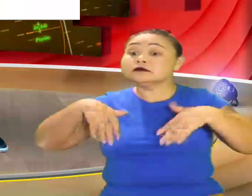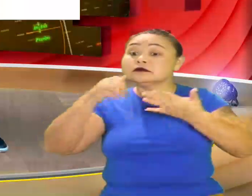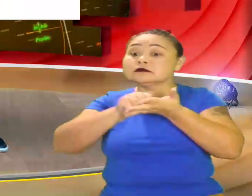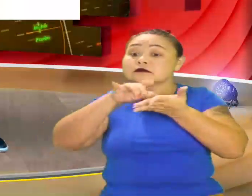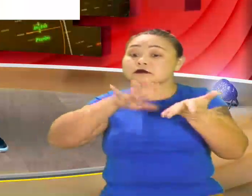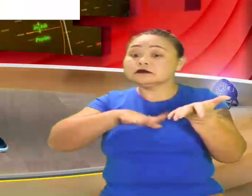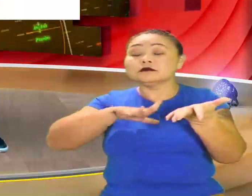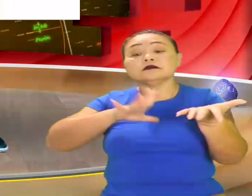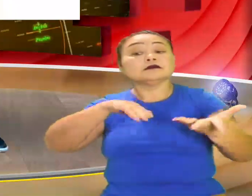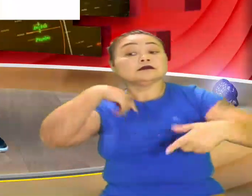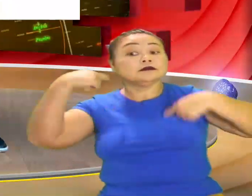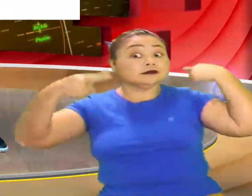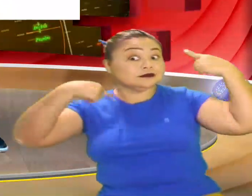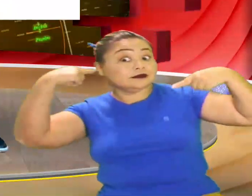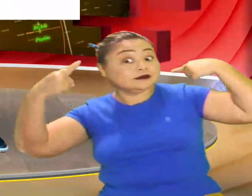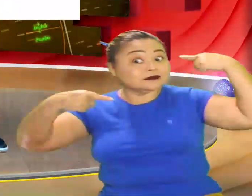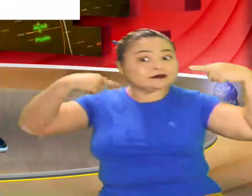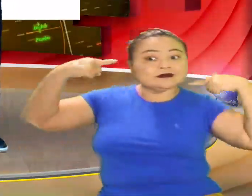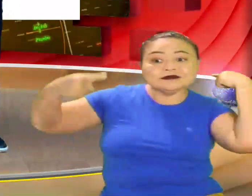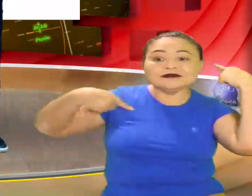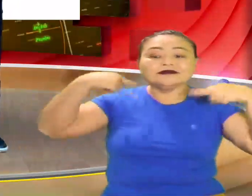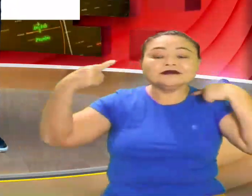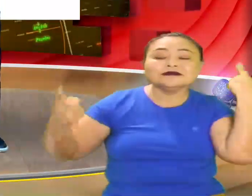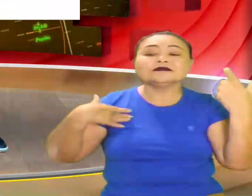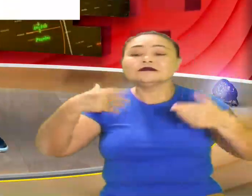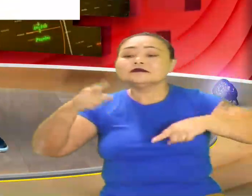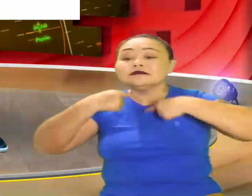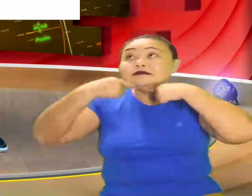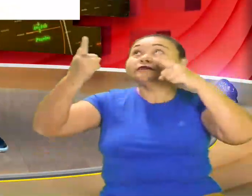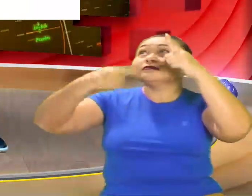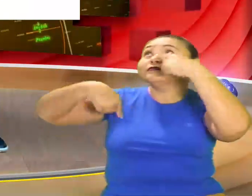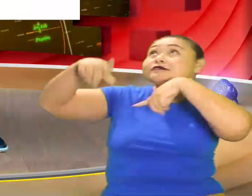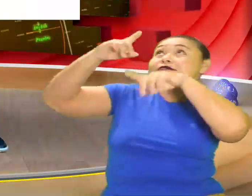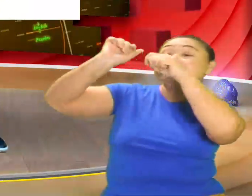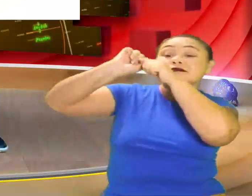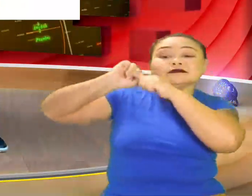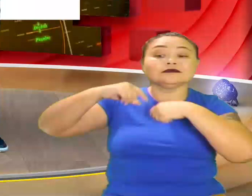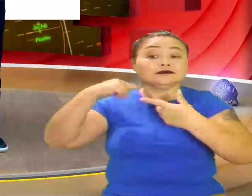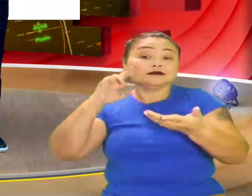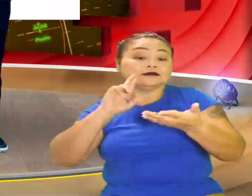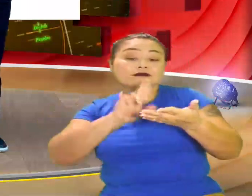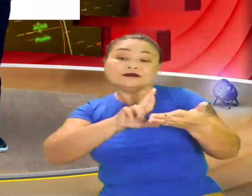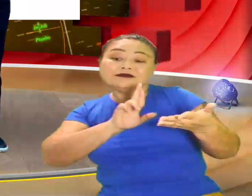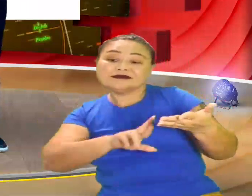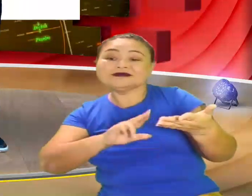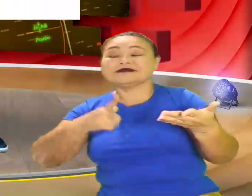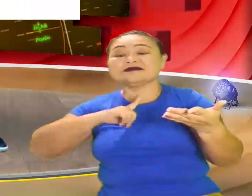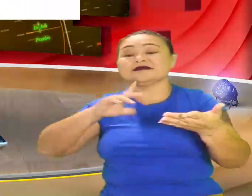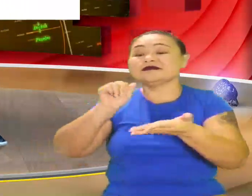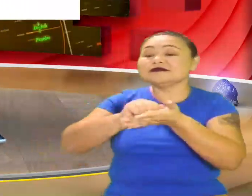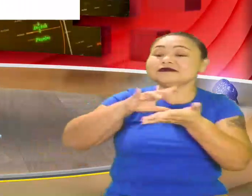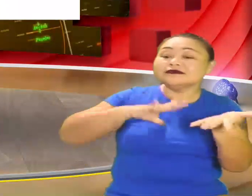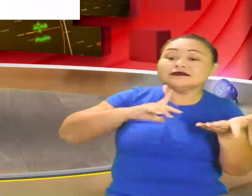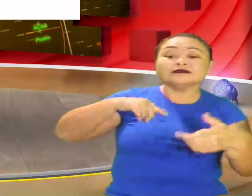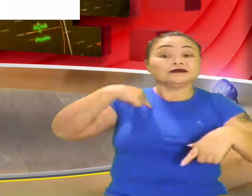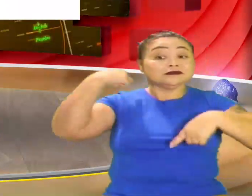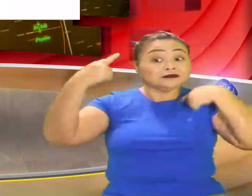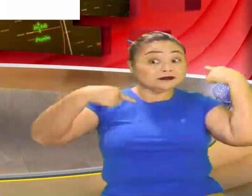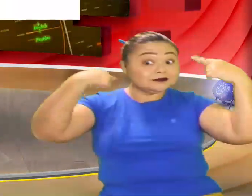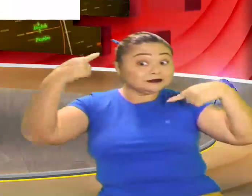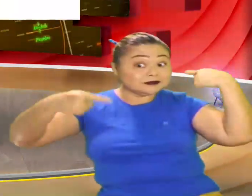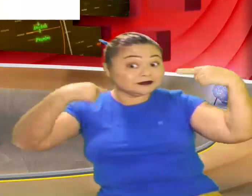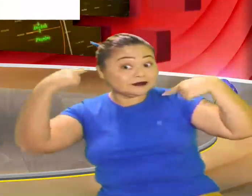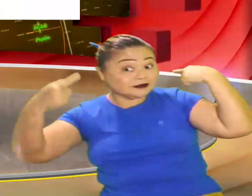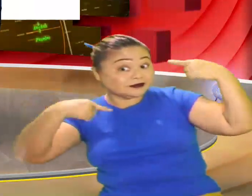E a atividade de sala tá te enlouquecendo. Joga a dúvida pro alto, vamos resolvendo. Atividade de sala tá